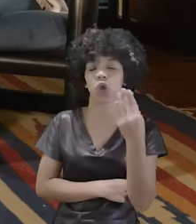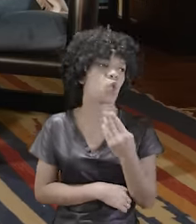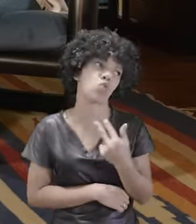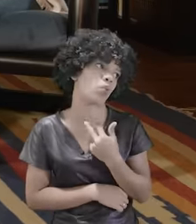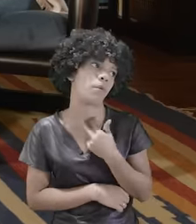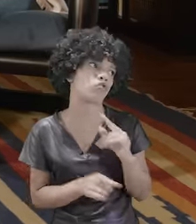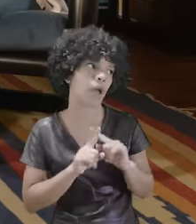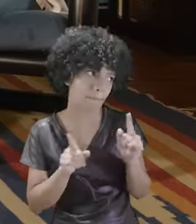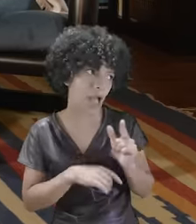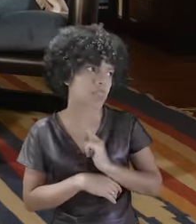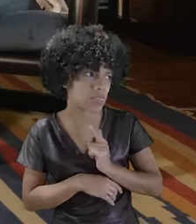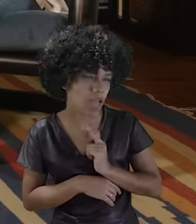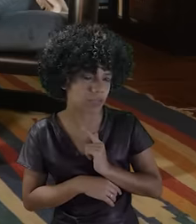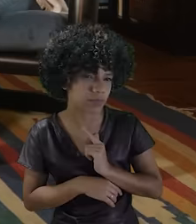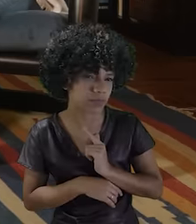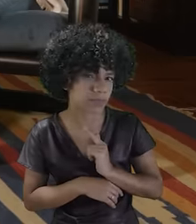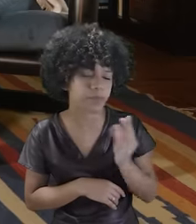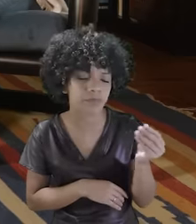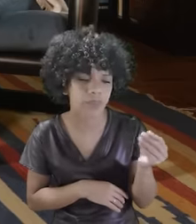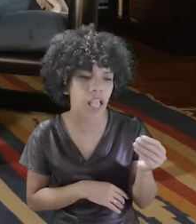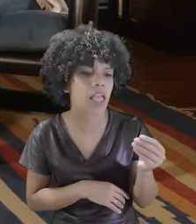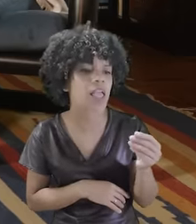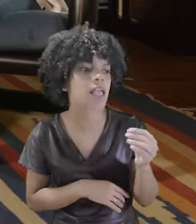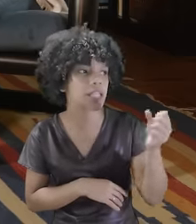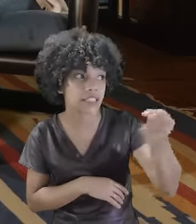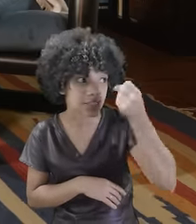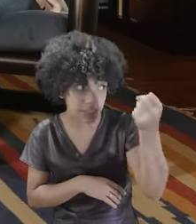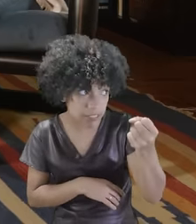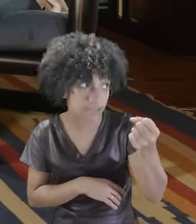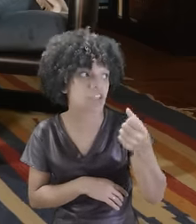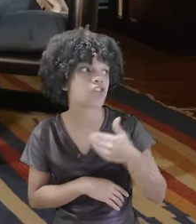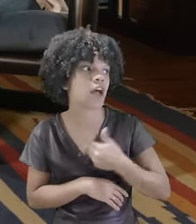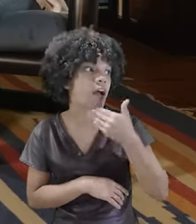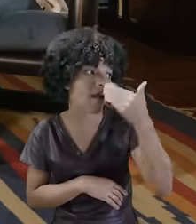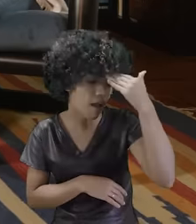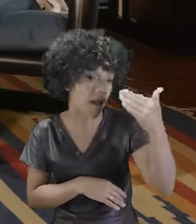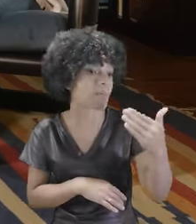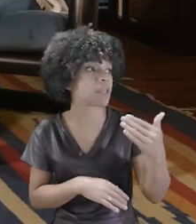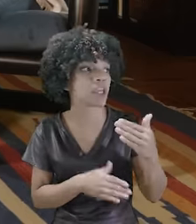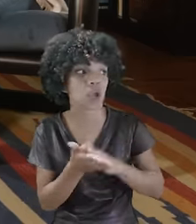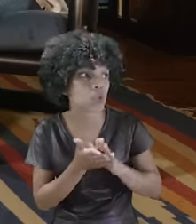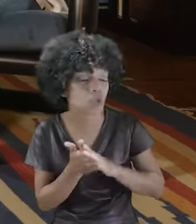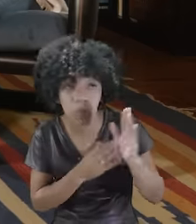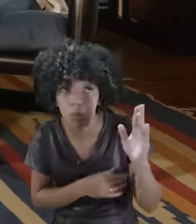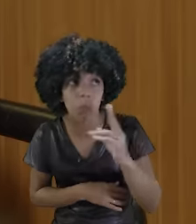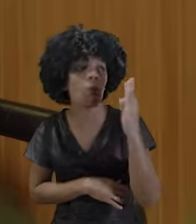não pode mas tem bebida alcoólica tem cerveja árabe sem álcool